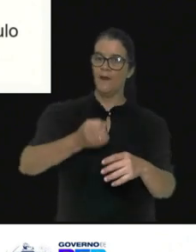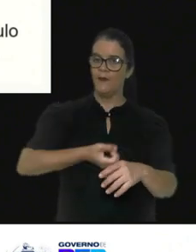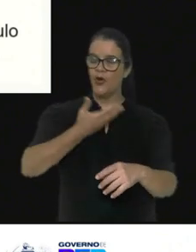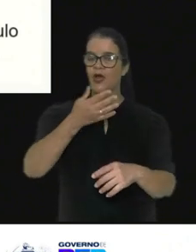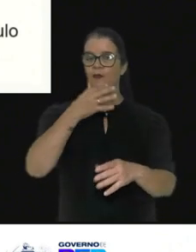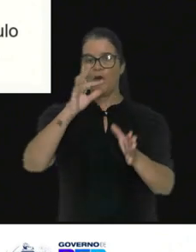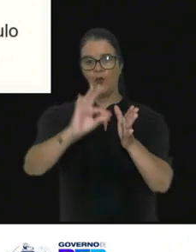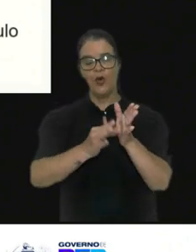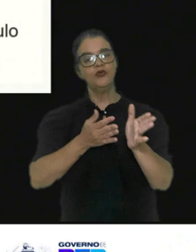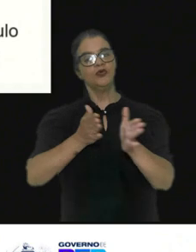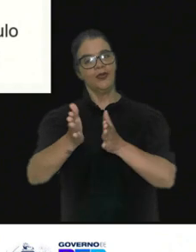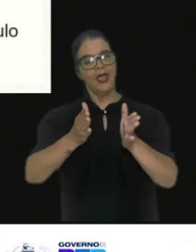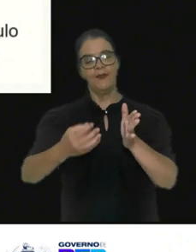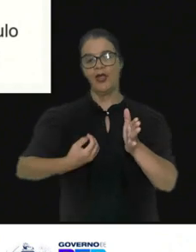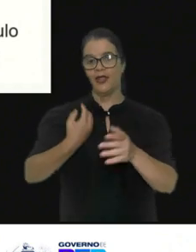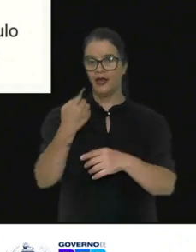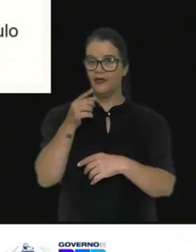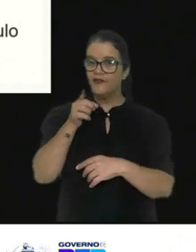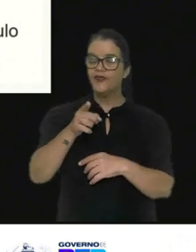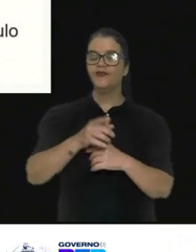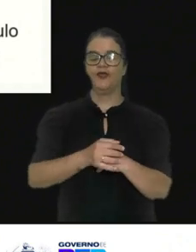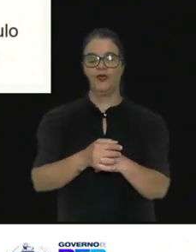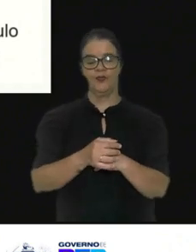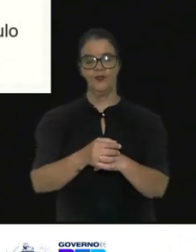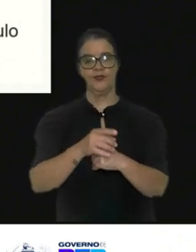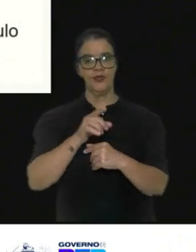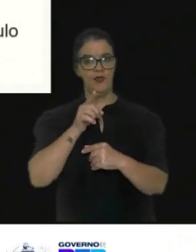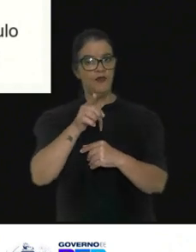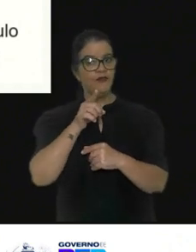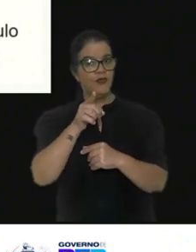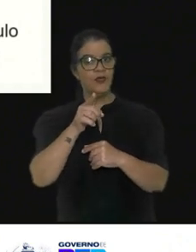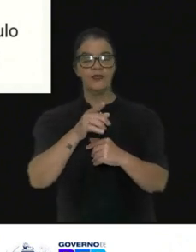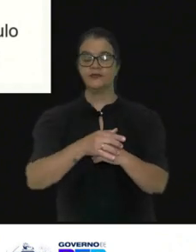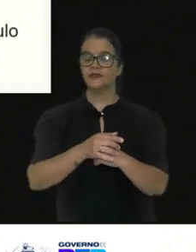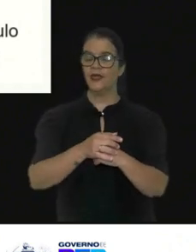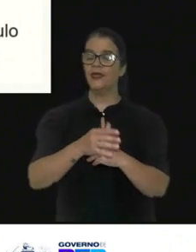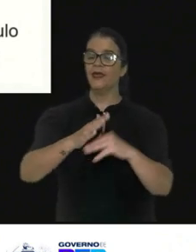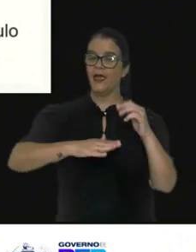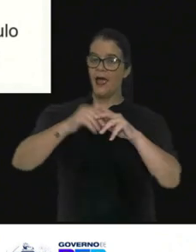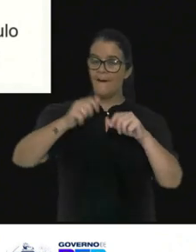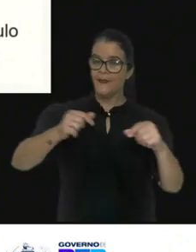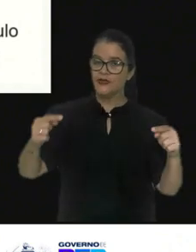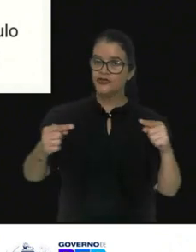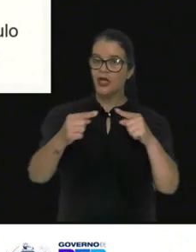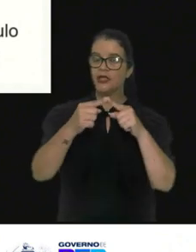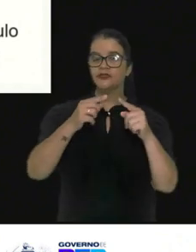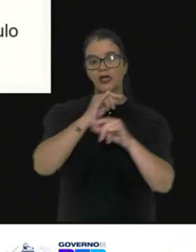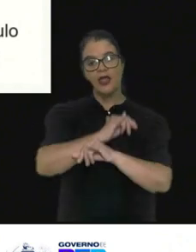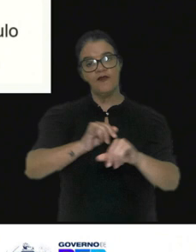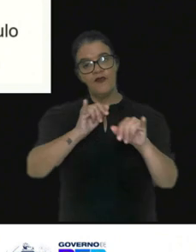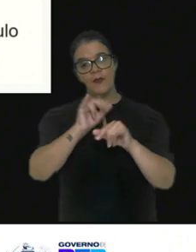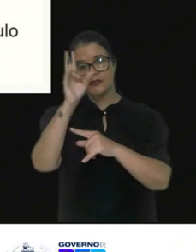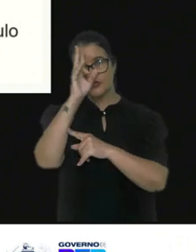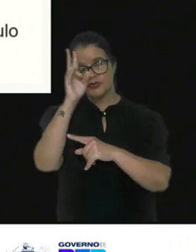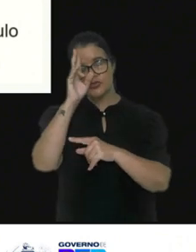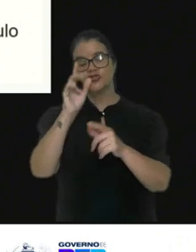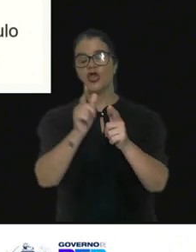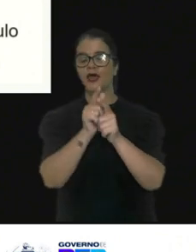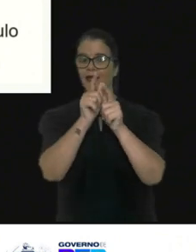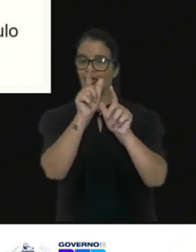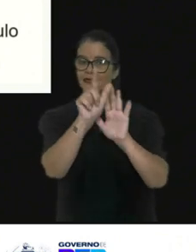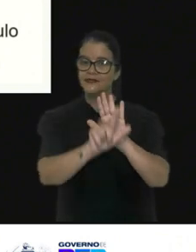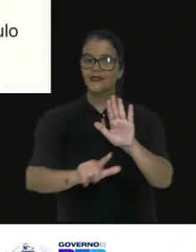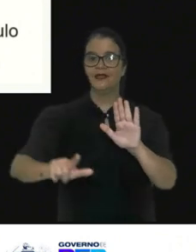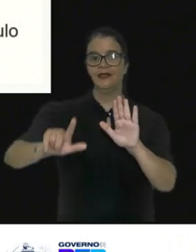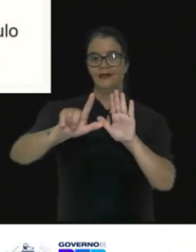contextualizar o poema ao autor e a época que ele viveu. Você deve ser capaz de relacionar